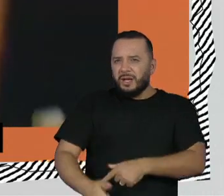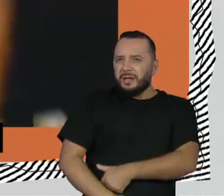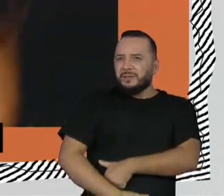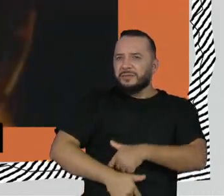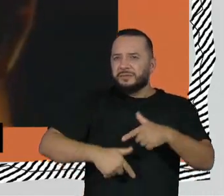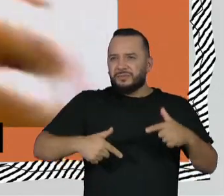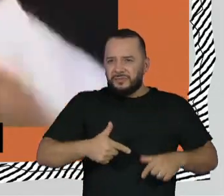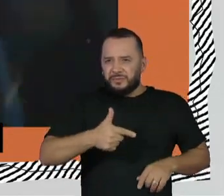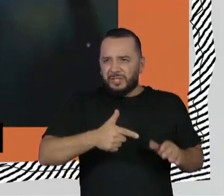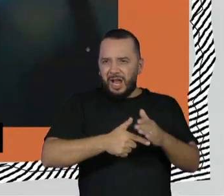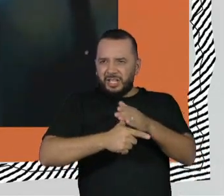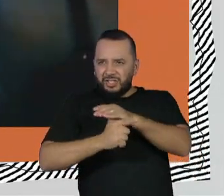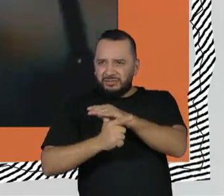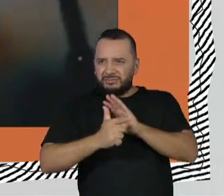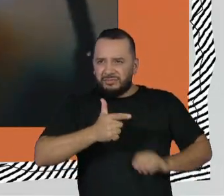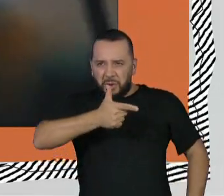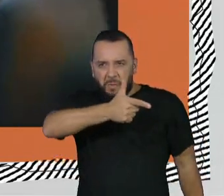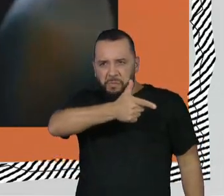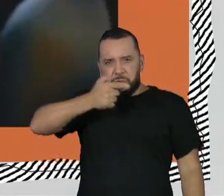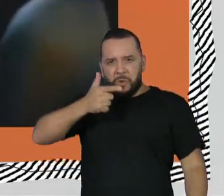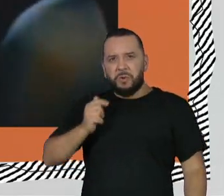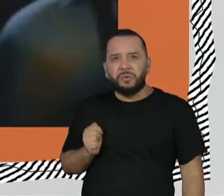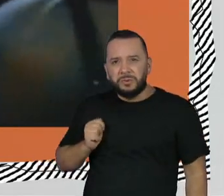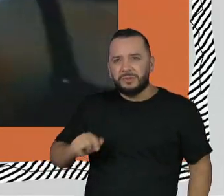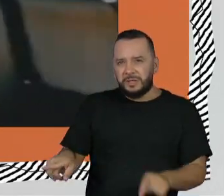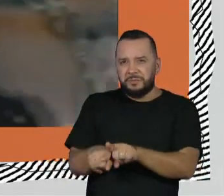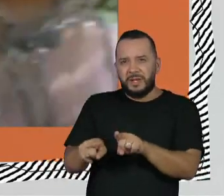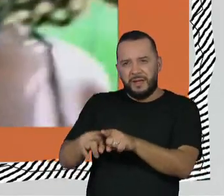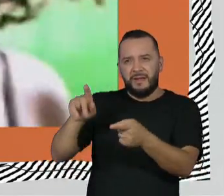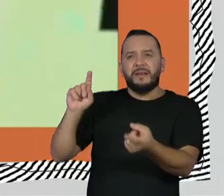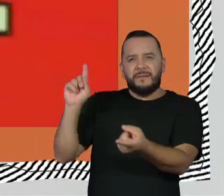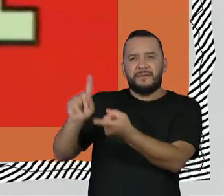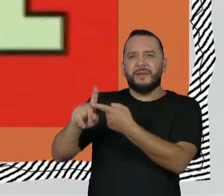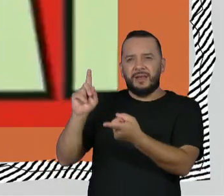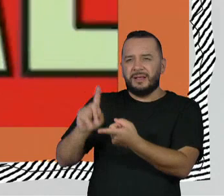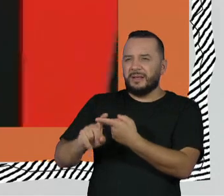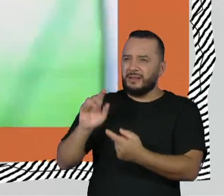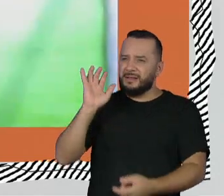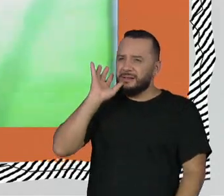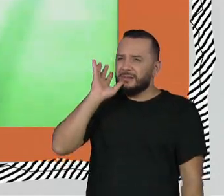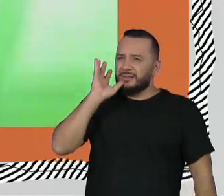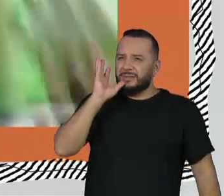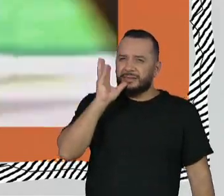já está engatilhado. E o vingador é